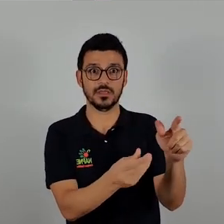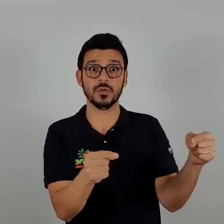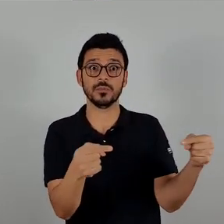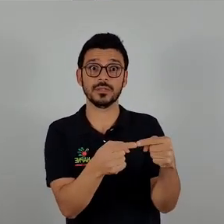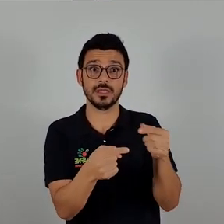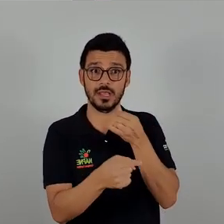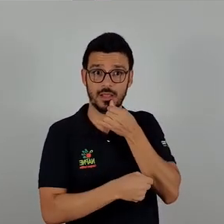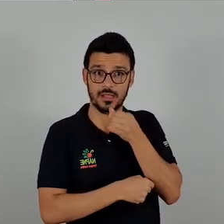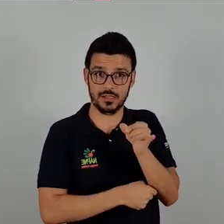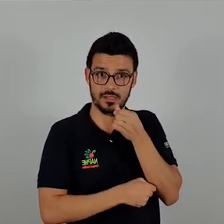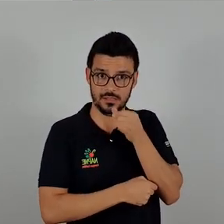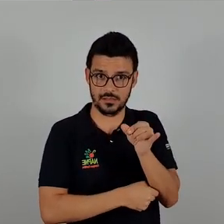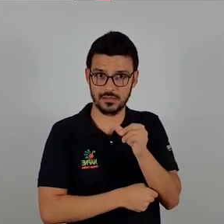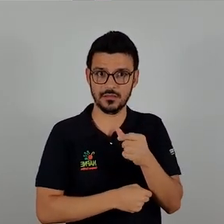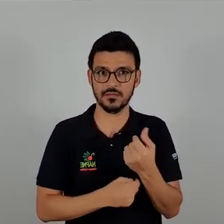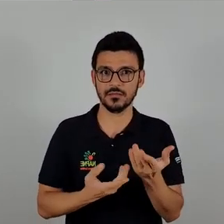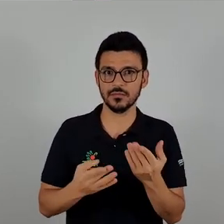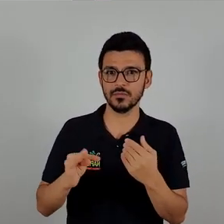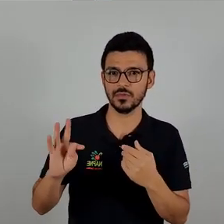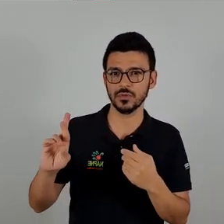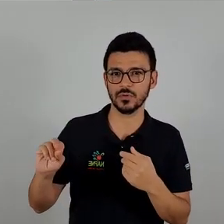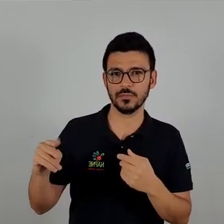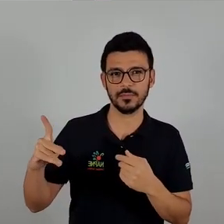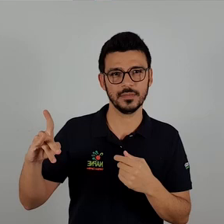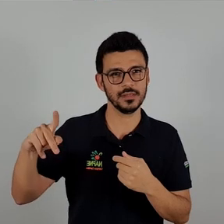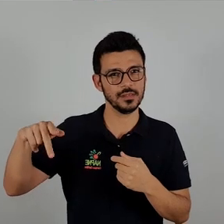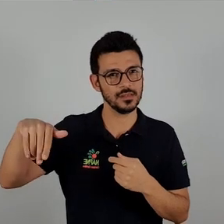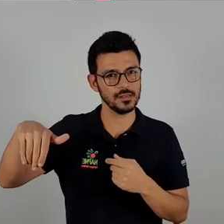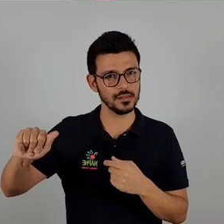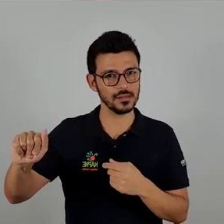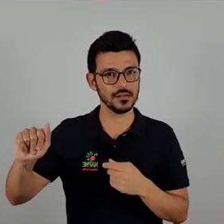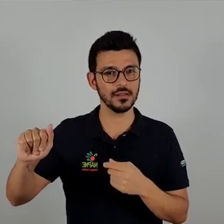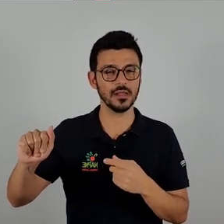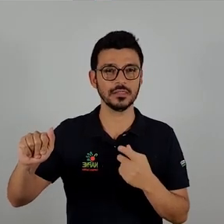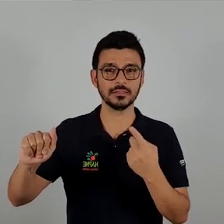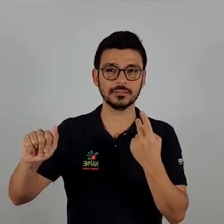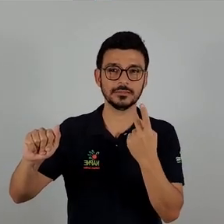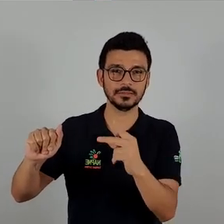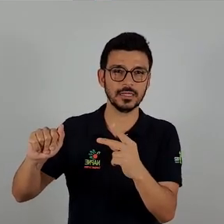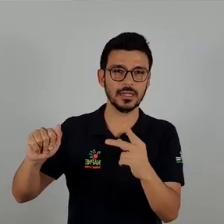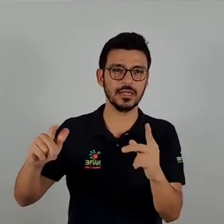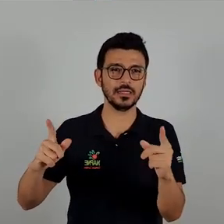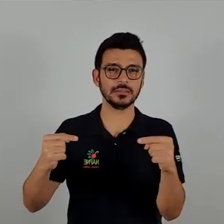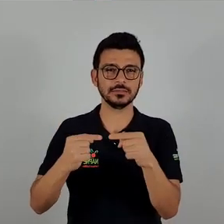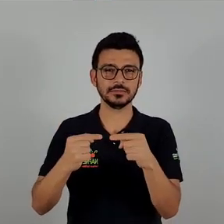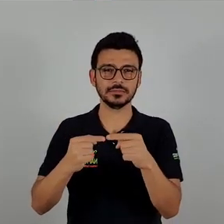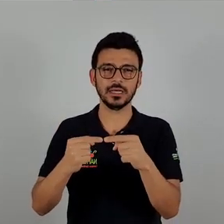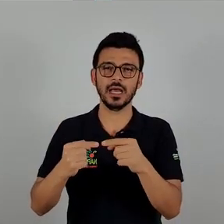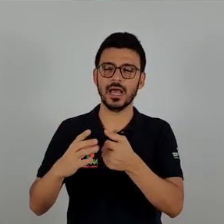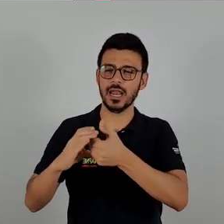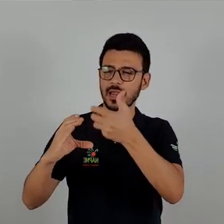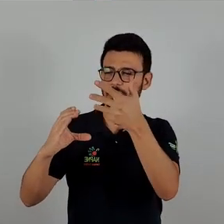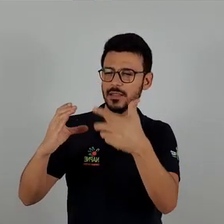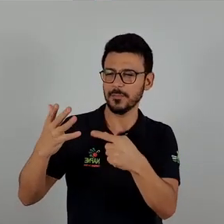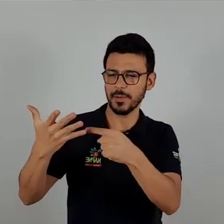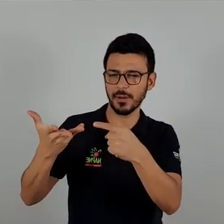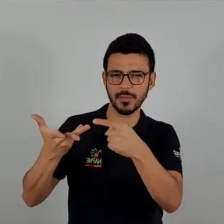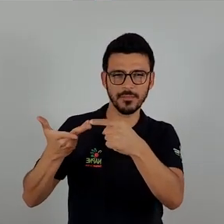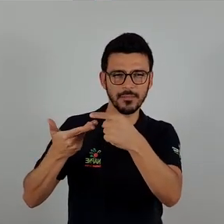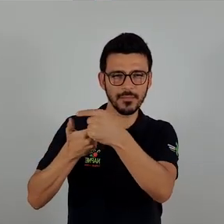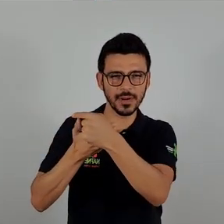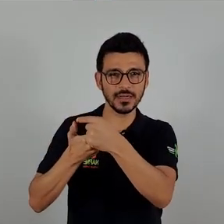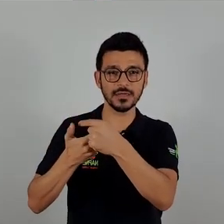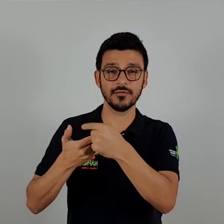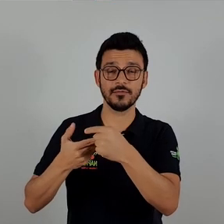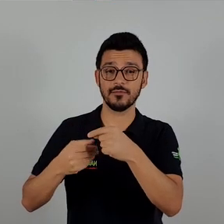ela acelera o batimento cardíaco, ela desenvenena por um princípio químico, mas existe um princípio energético em cima disso